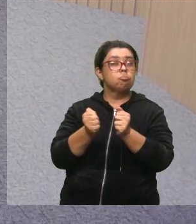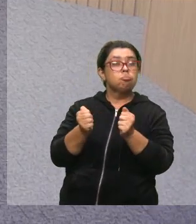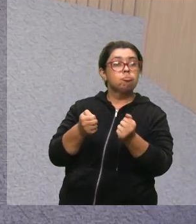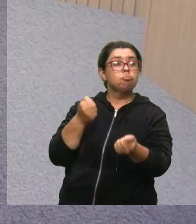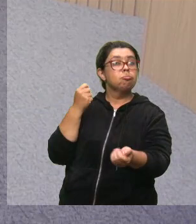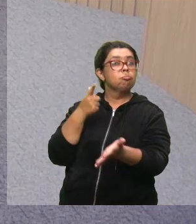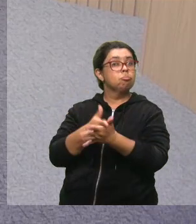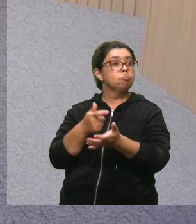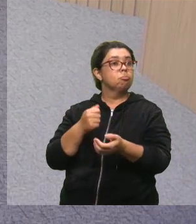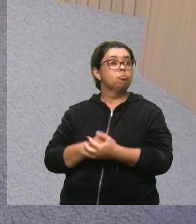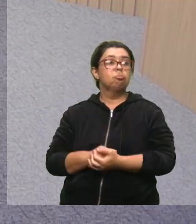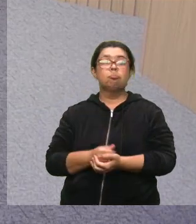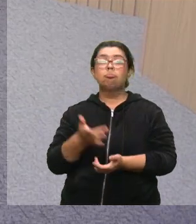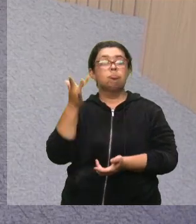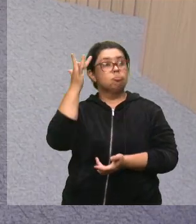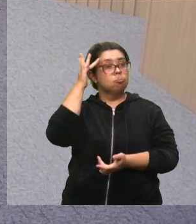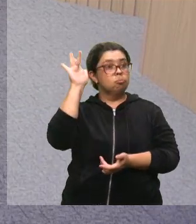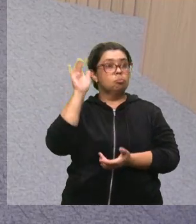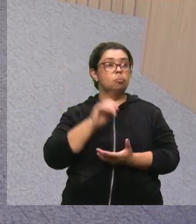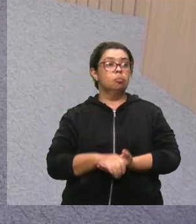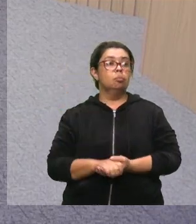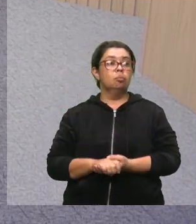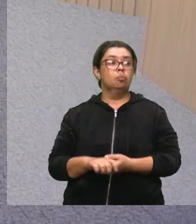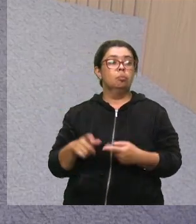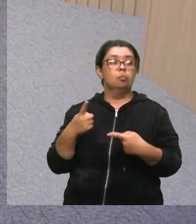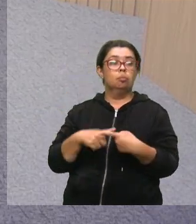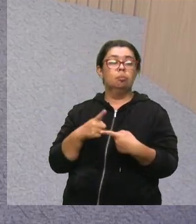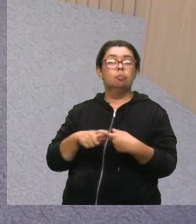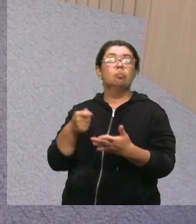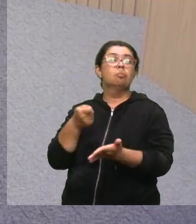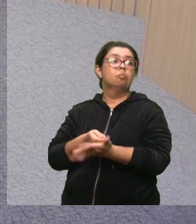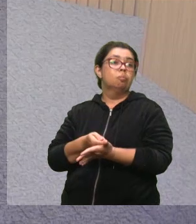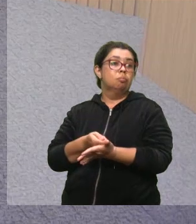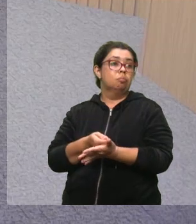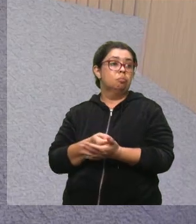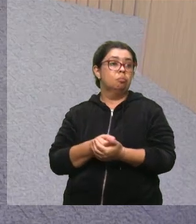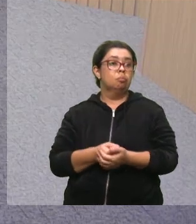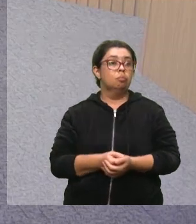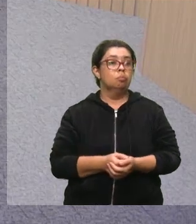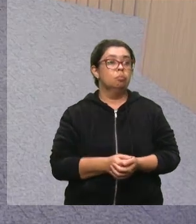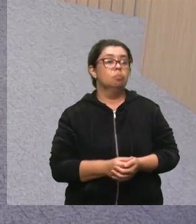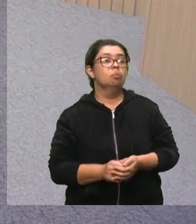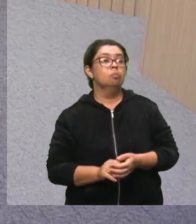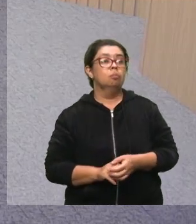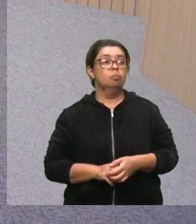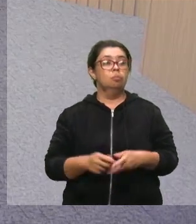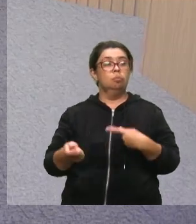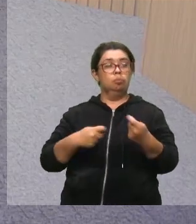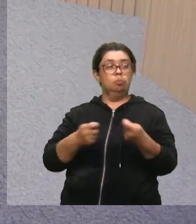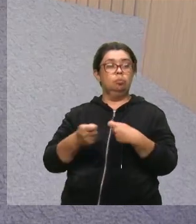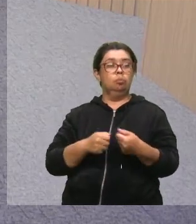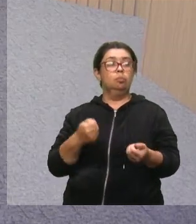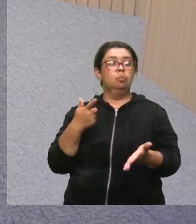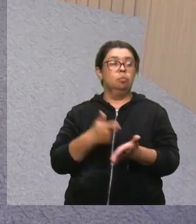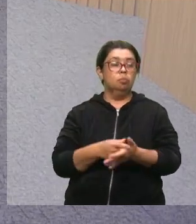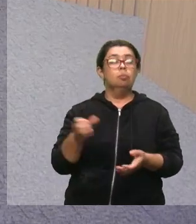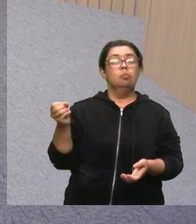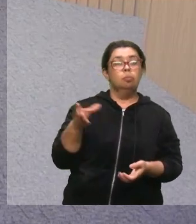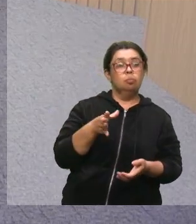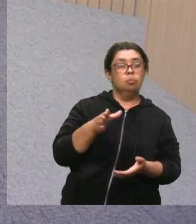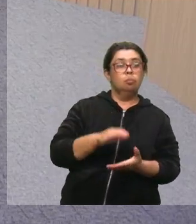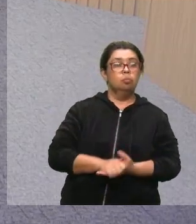montante? Não sei, porque é uma decisão administrativa, se vai comprar veículo zero quilômetro, se vai adquirir veículo usado, né?